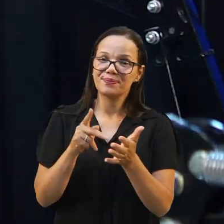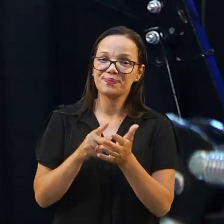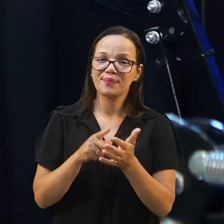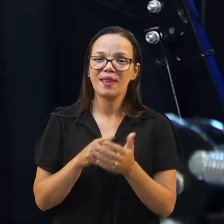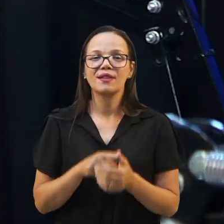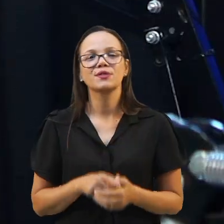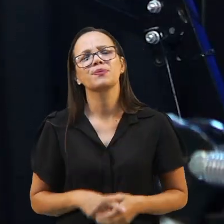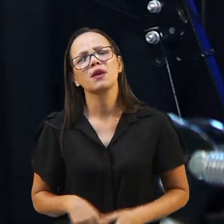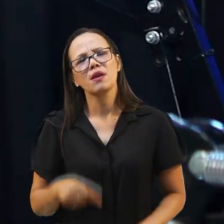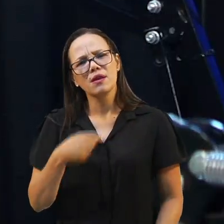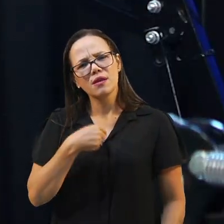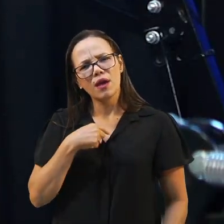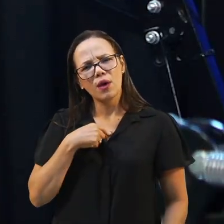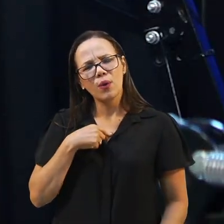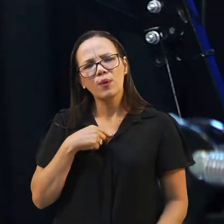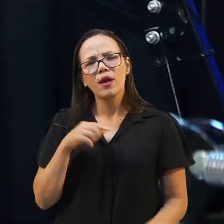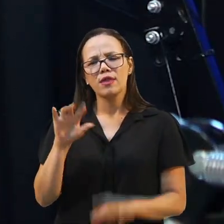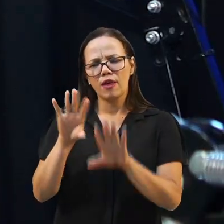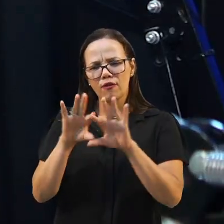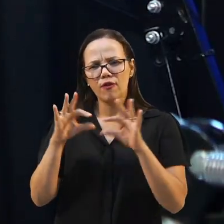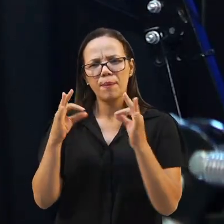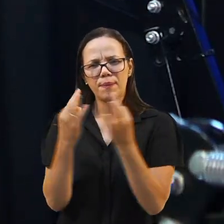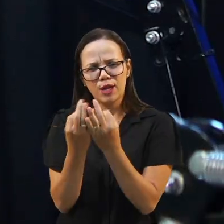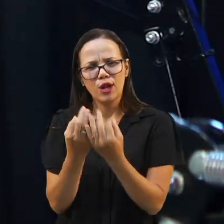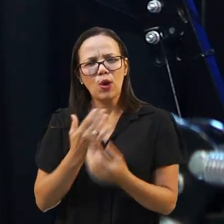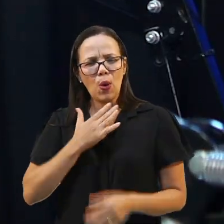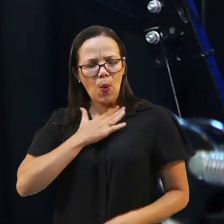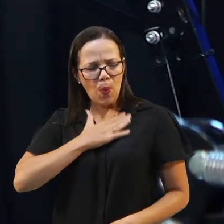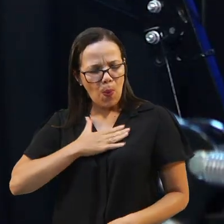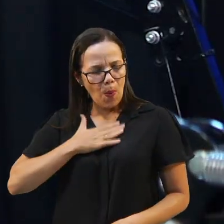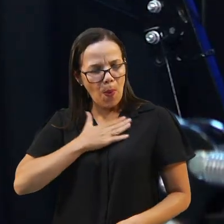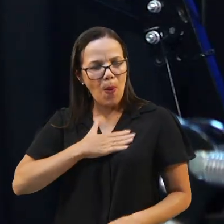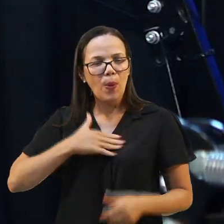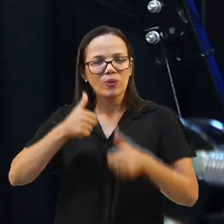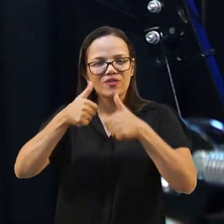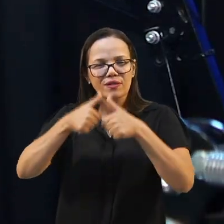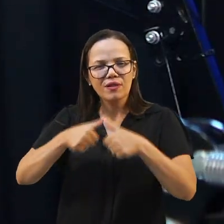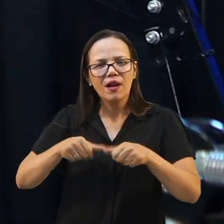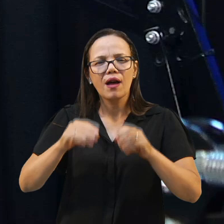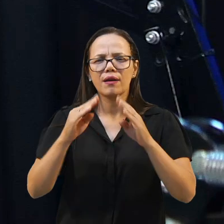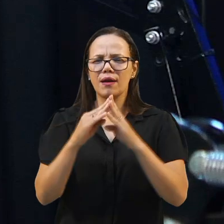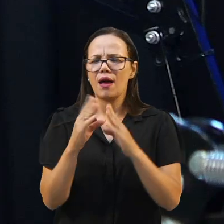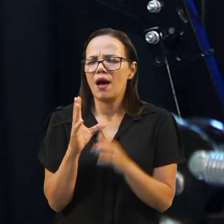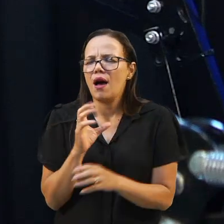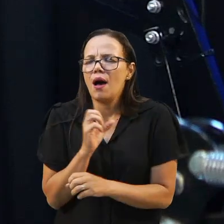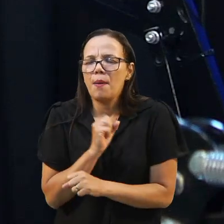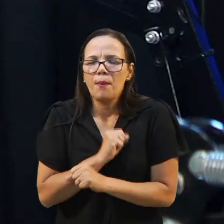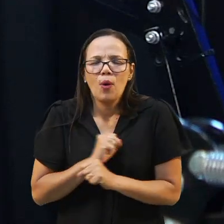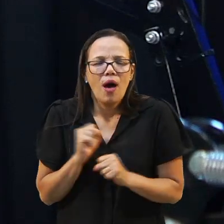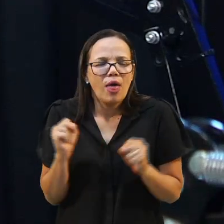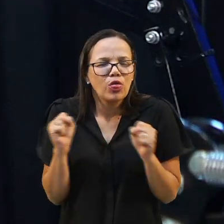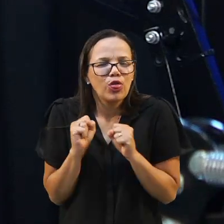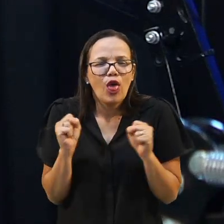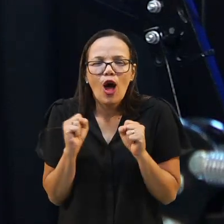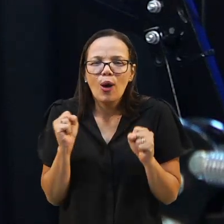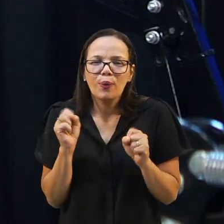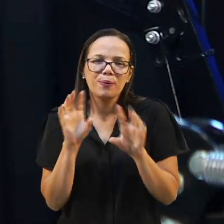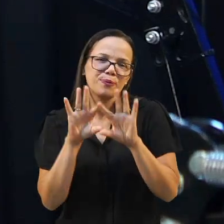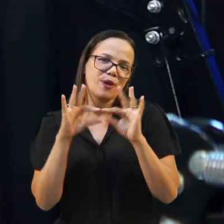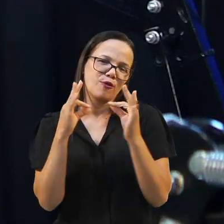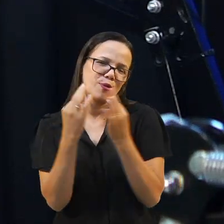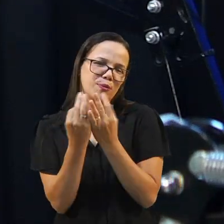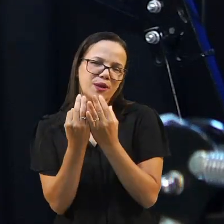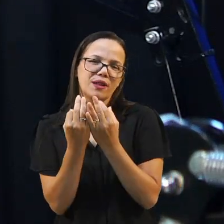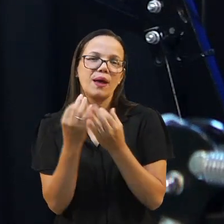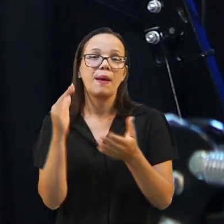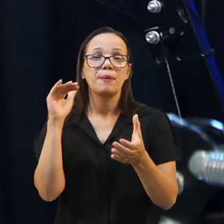E eu, além da família, eu sou muito caseiro, né? Eu adoro minha família, minha